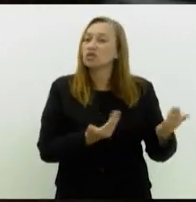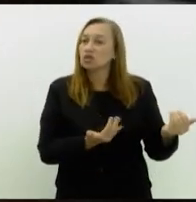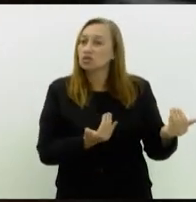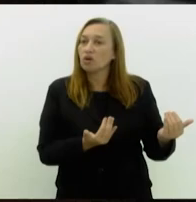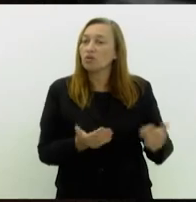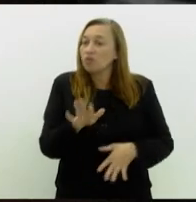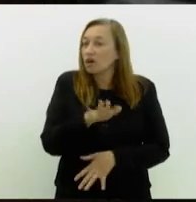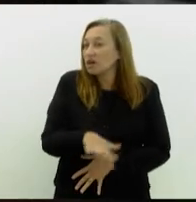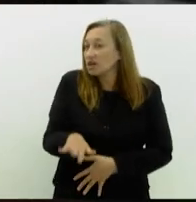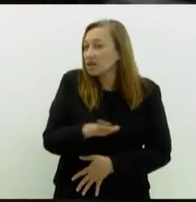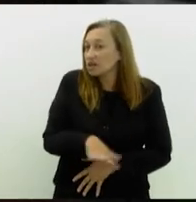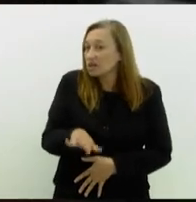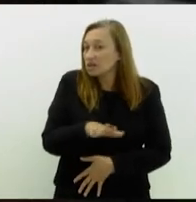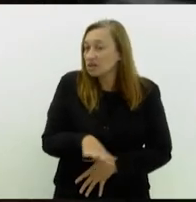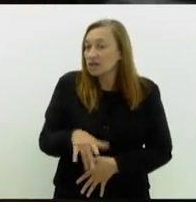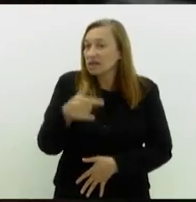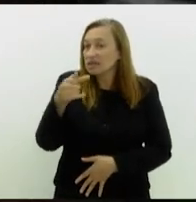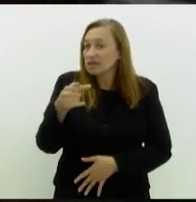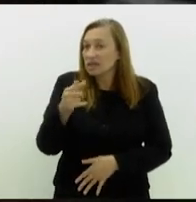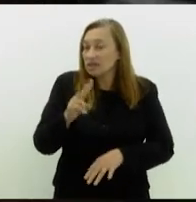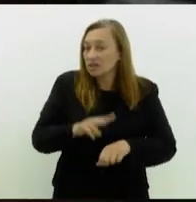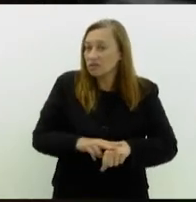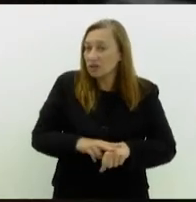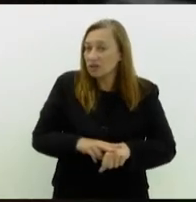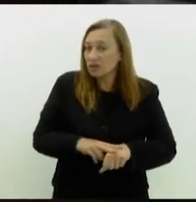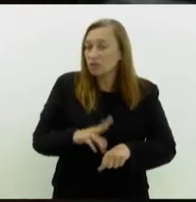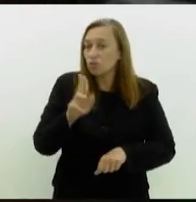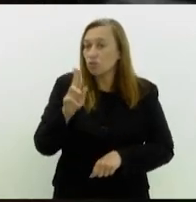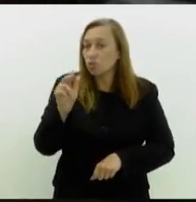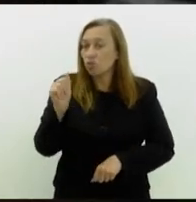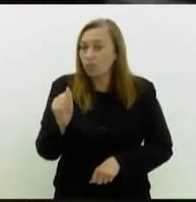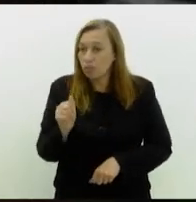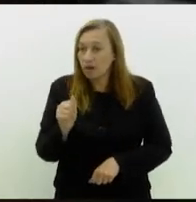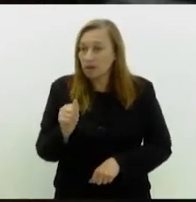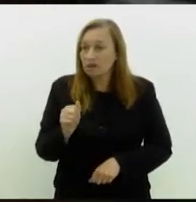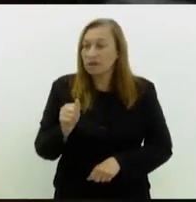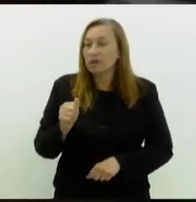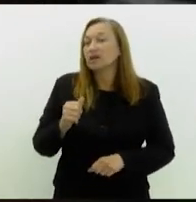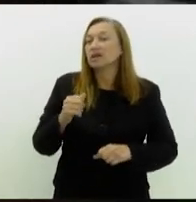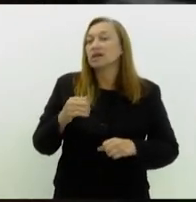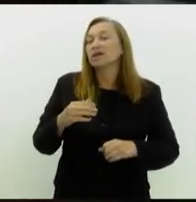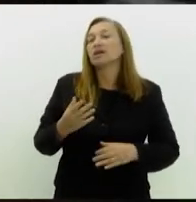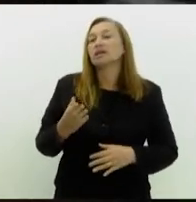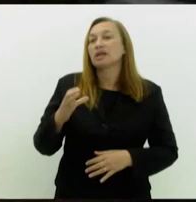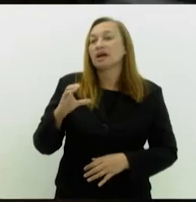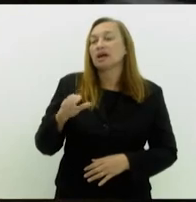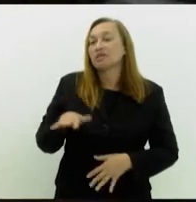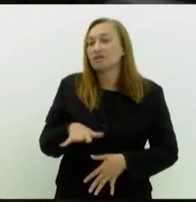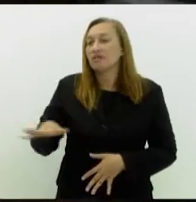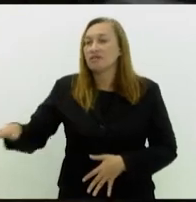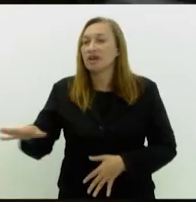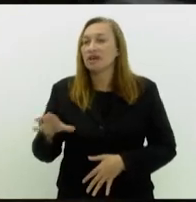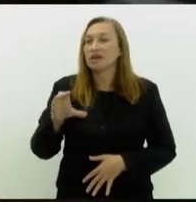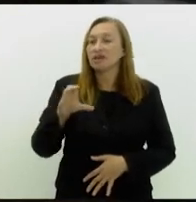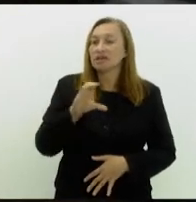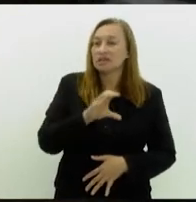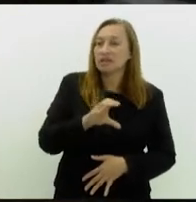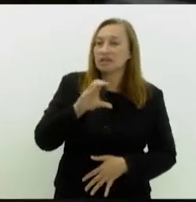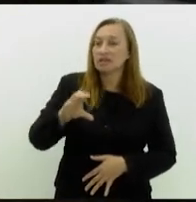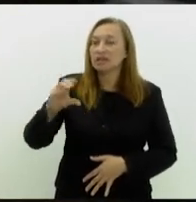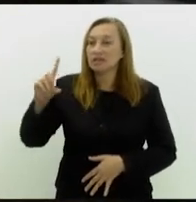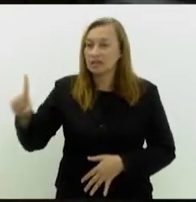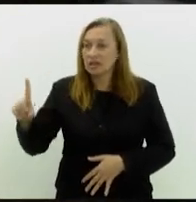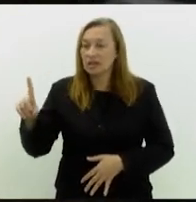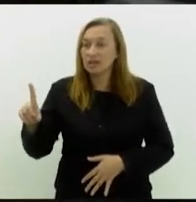aquela criança que foi sete vezes a Upa na Cidade de Deus foi ida por uma médica que não era pediatra e